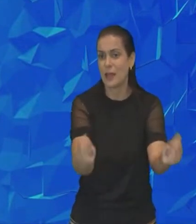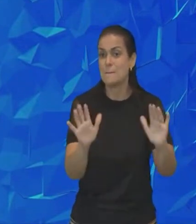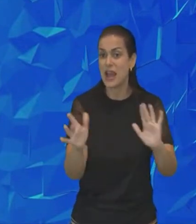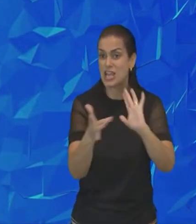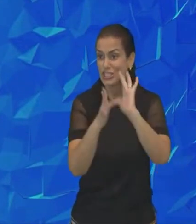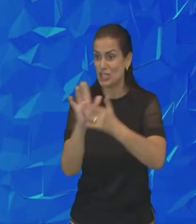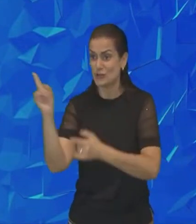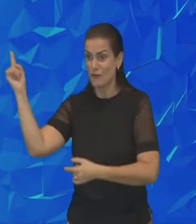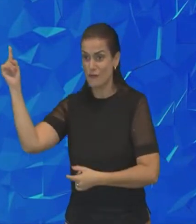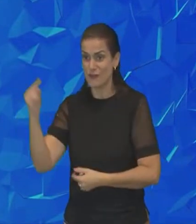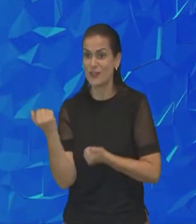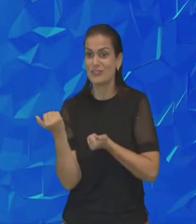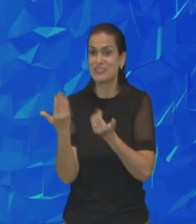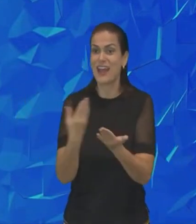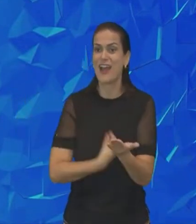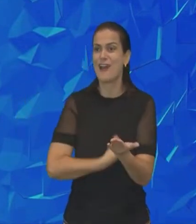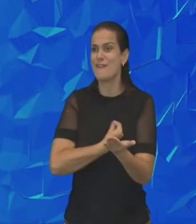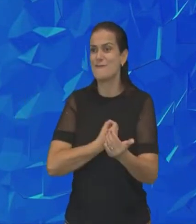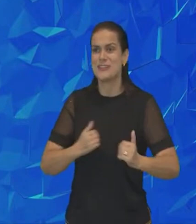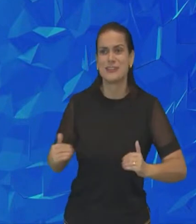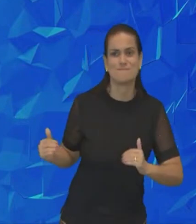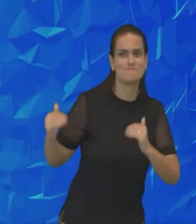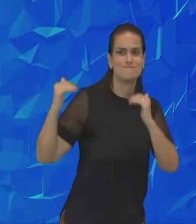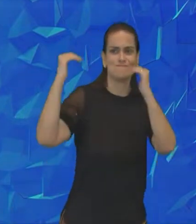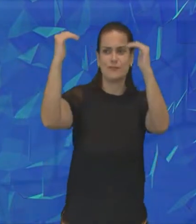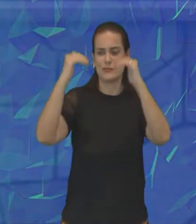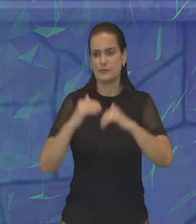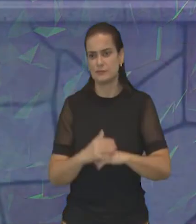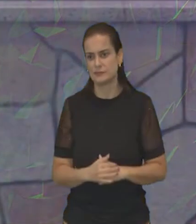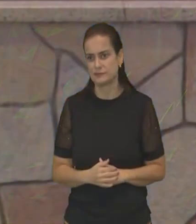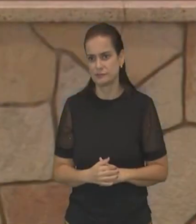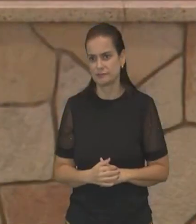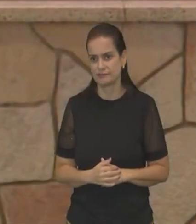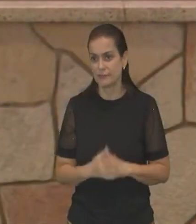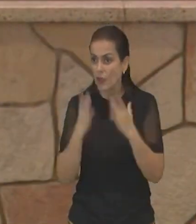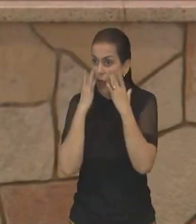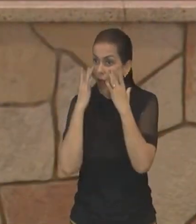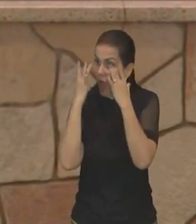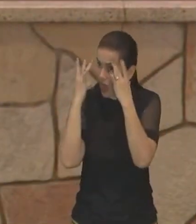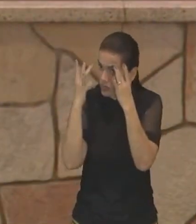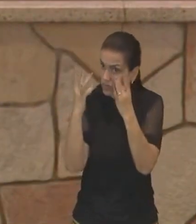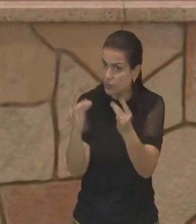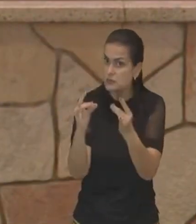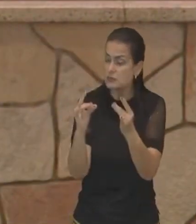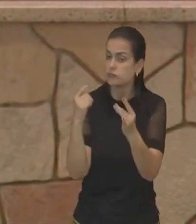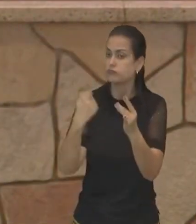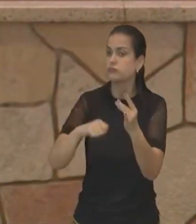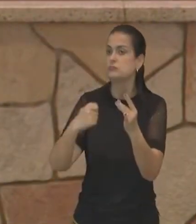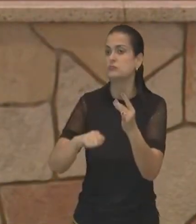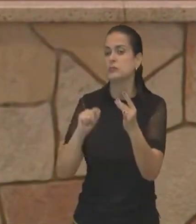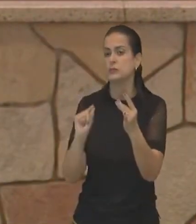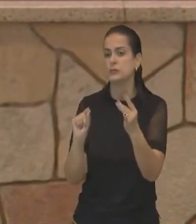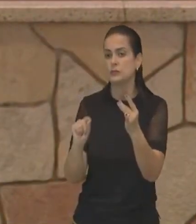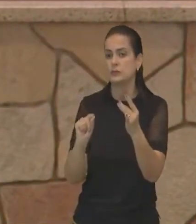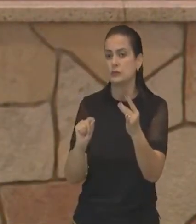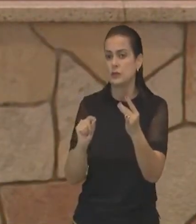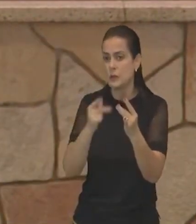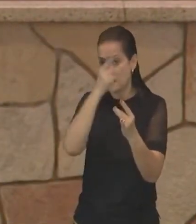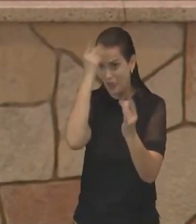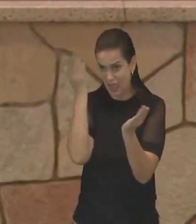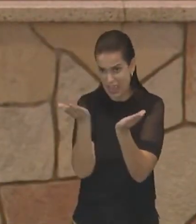vida e a tenham com abundância. Agora ouça isso, essa afirmação que alguém fez. Um